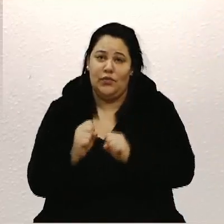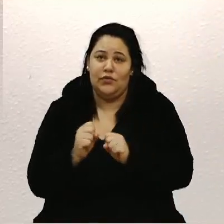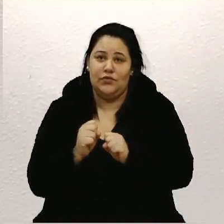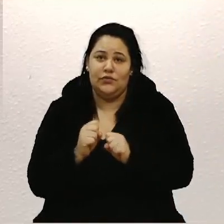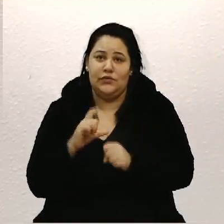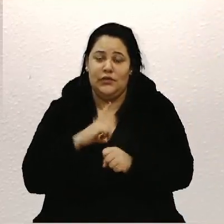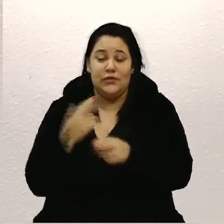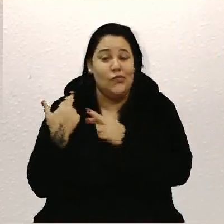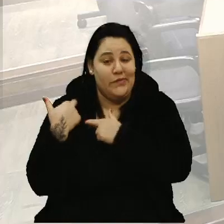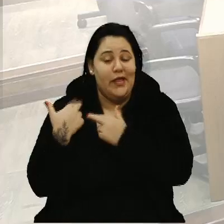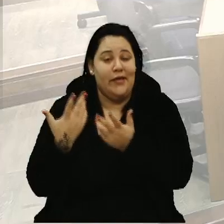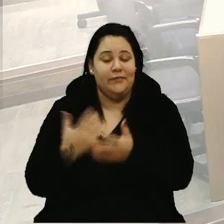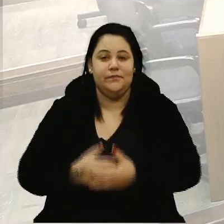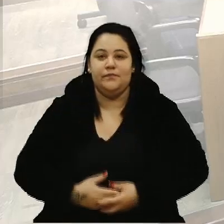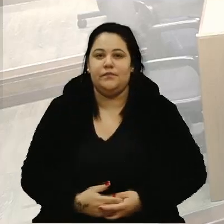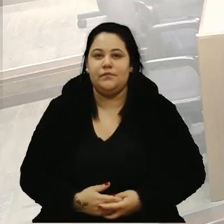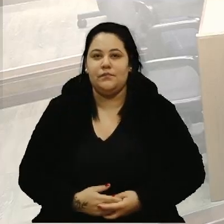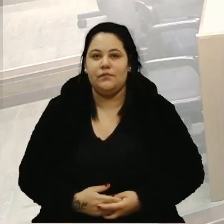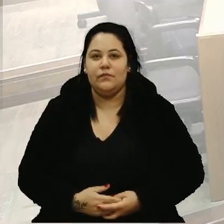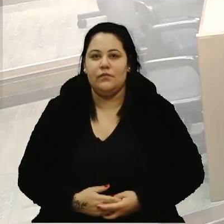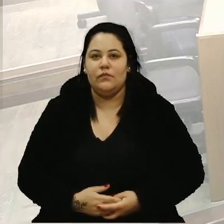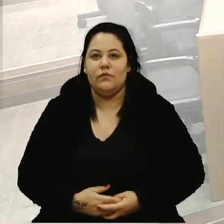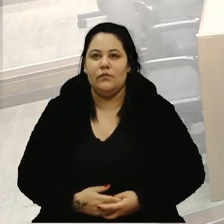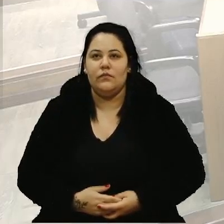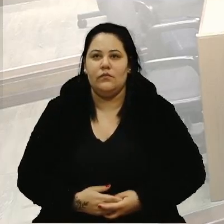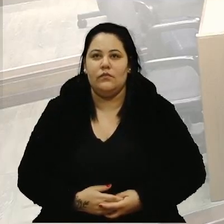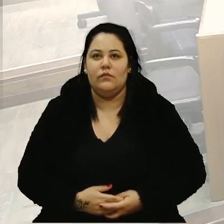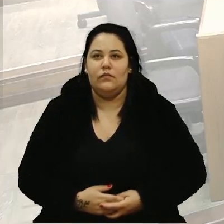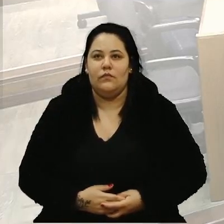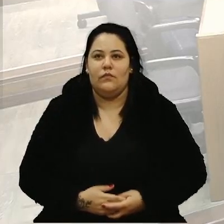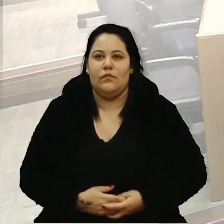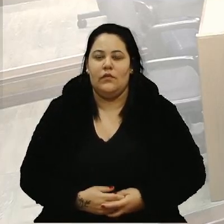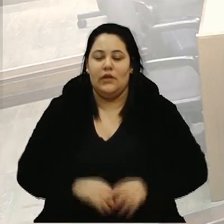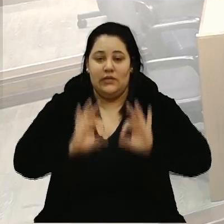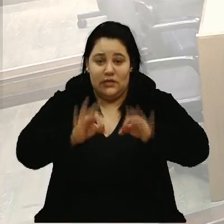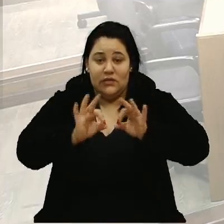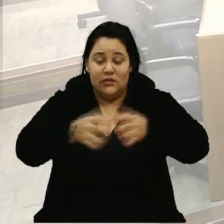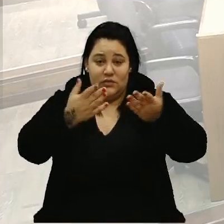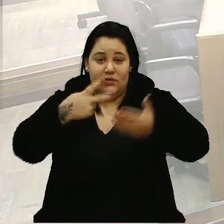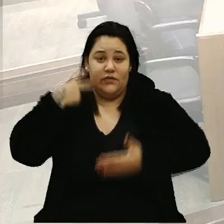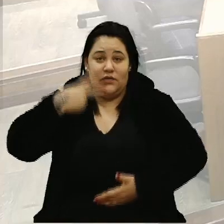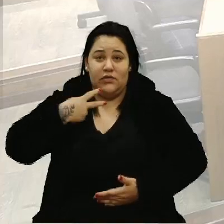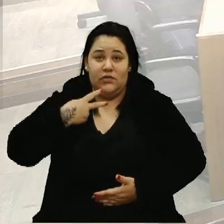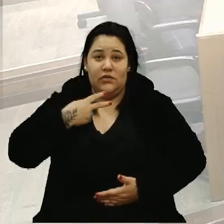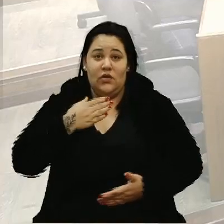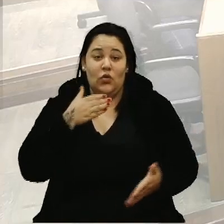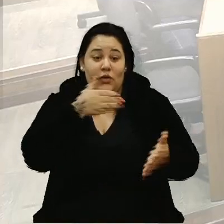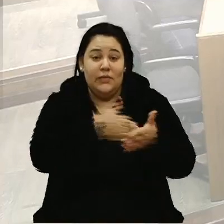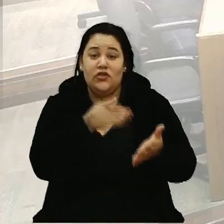vereador. Perfeito, vereadora. O limite que a senhora fala é o crime.